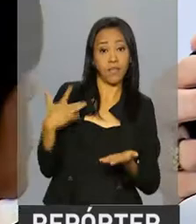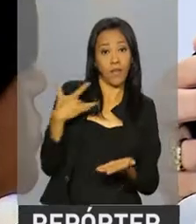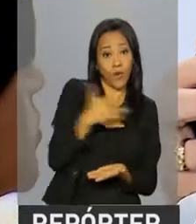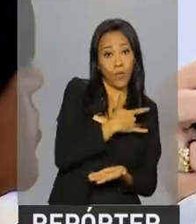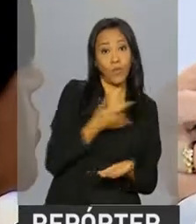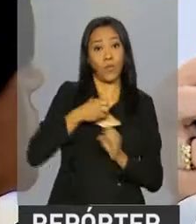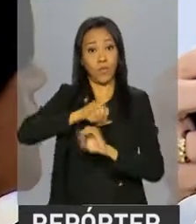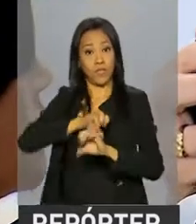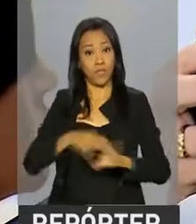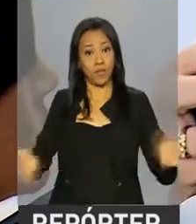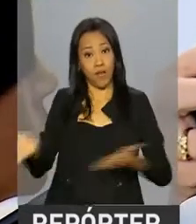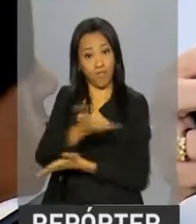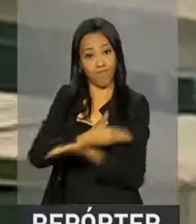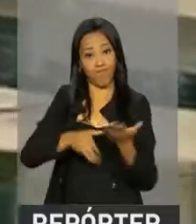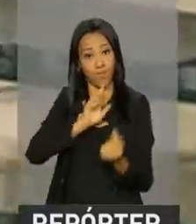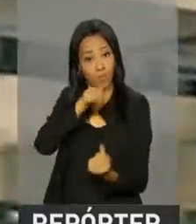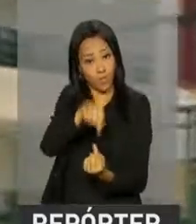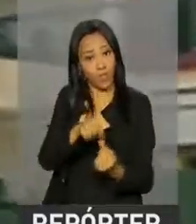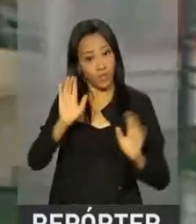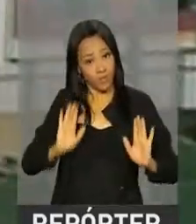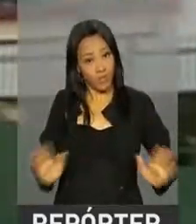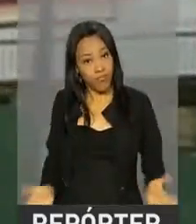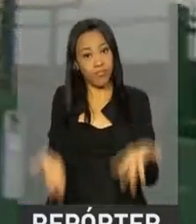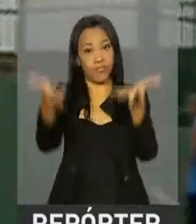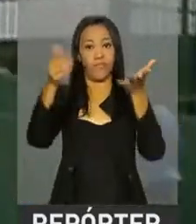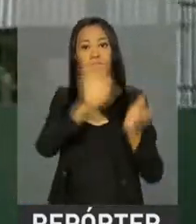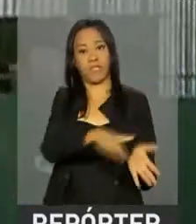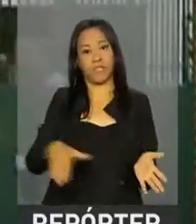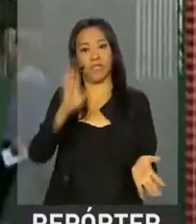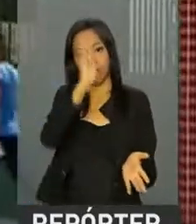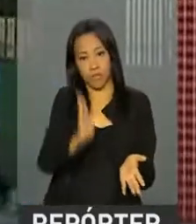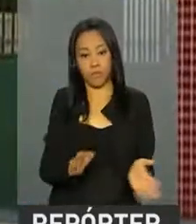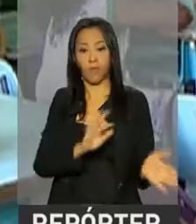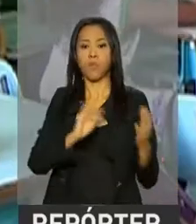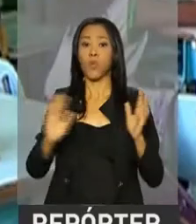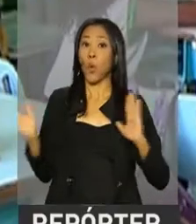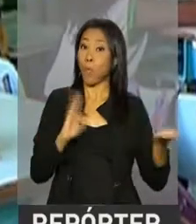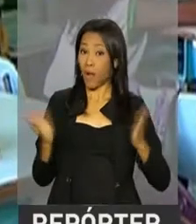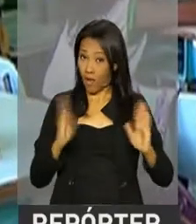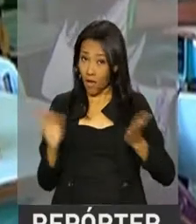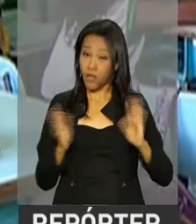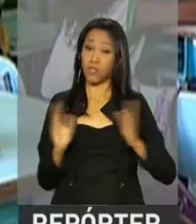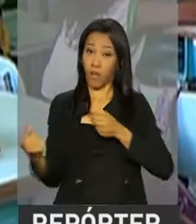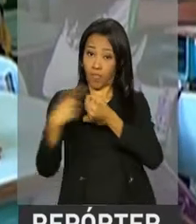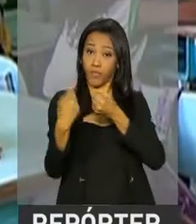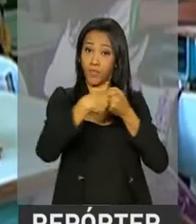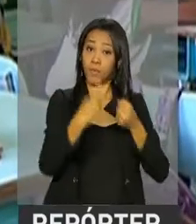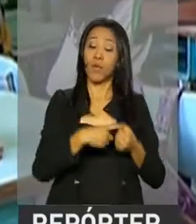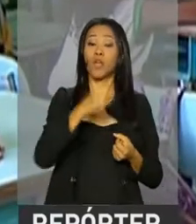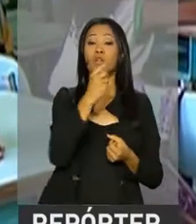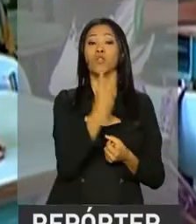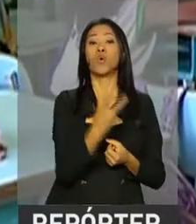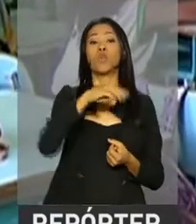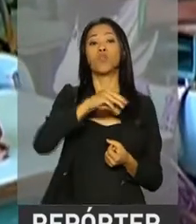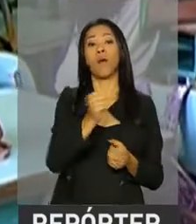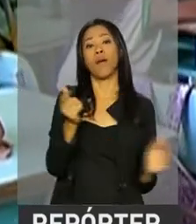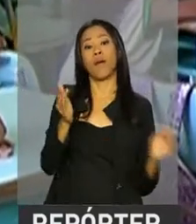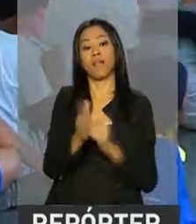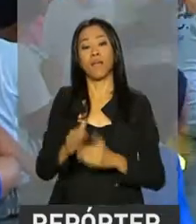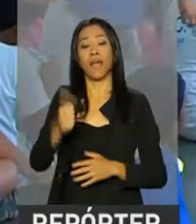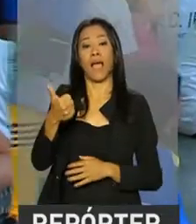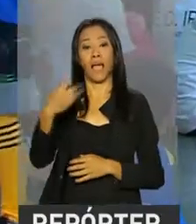benefício de todos os cães voz o prazo de adesão para os municípios vai ser de 2 de maio até 12 de